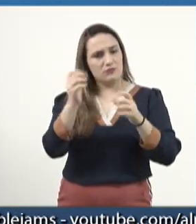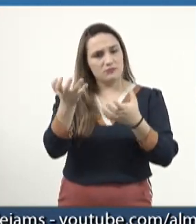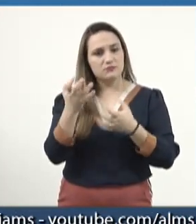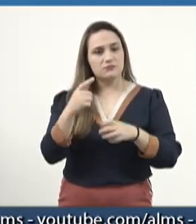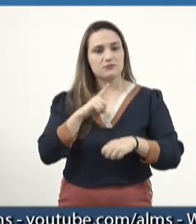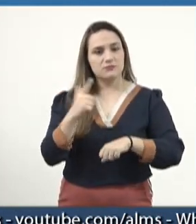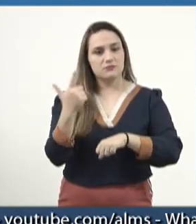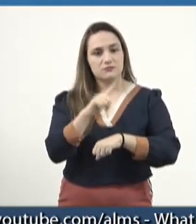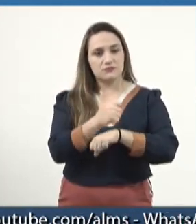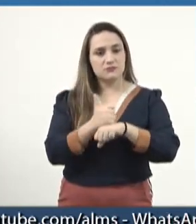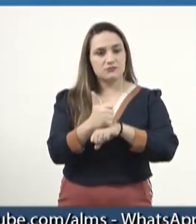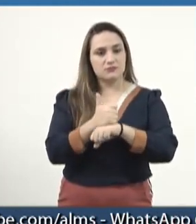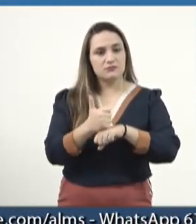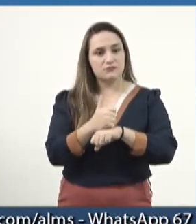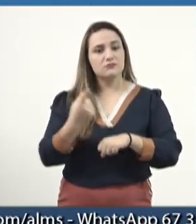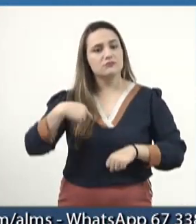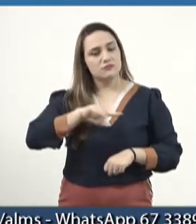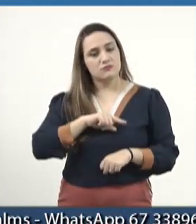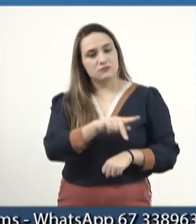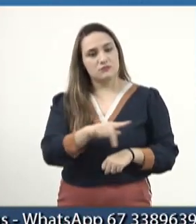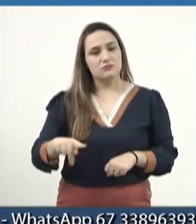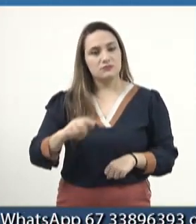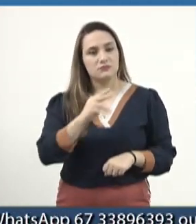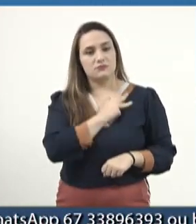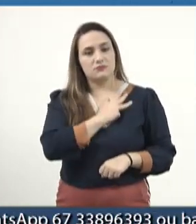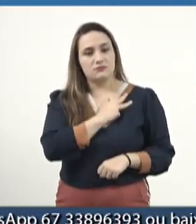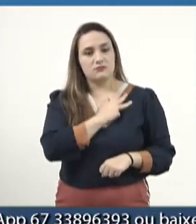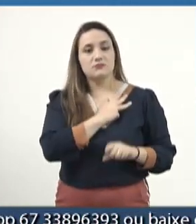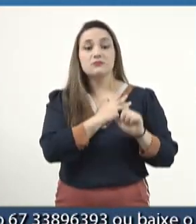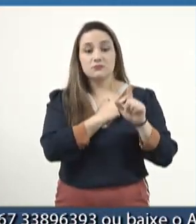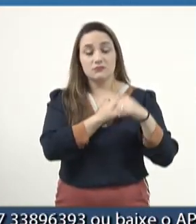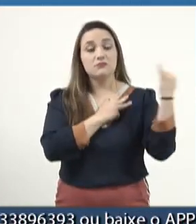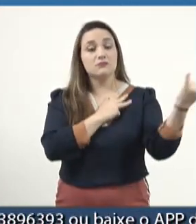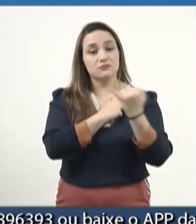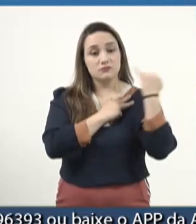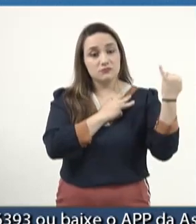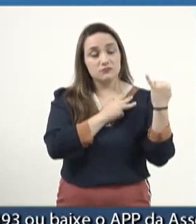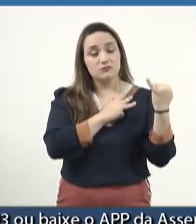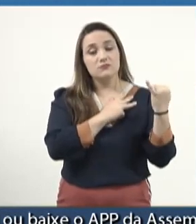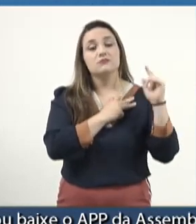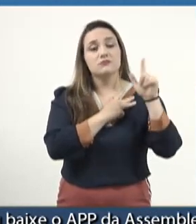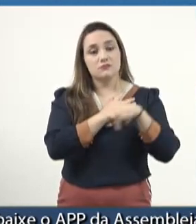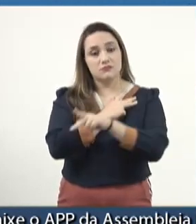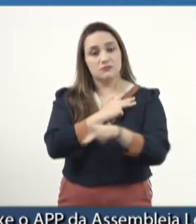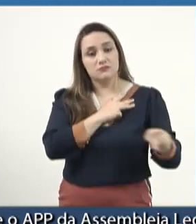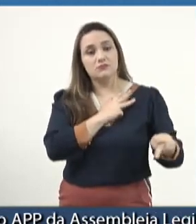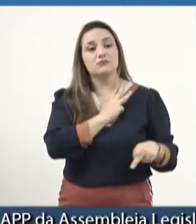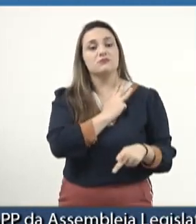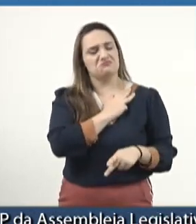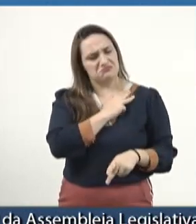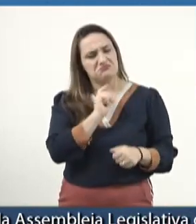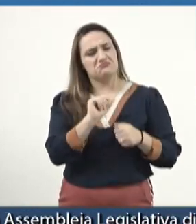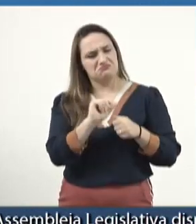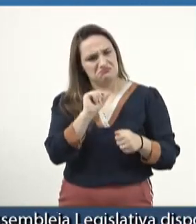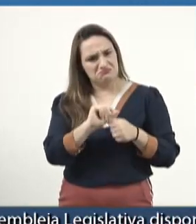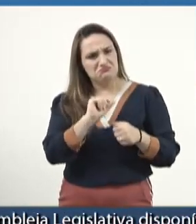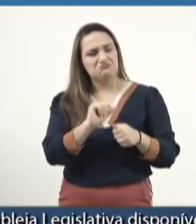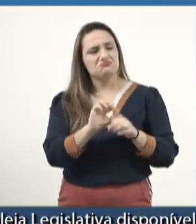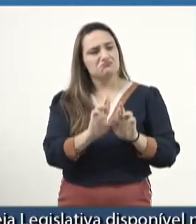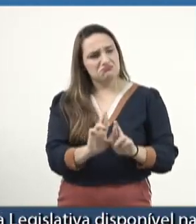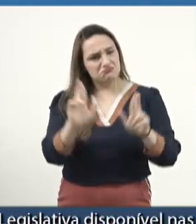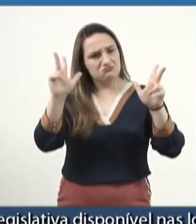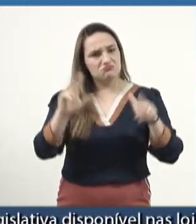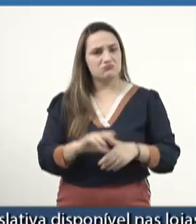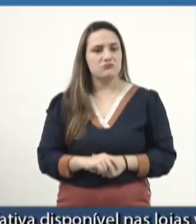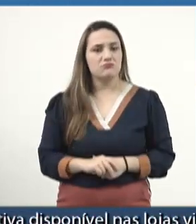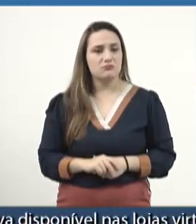com o presidente, nosso presidente Lula, e é importante lembrar que é o presidente Lula que está fazendo uma grande